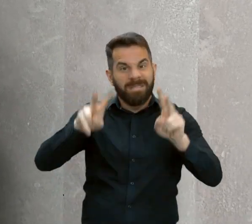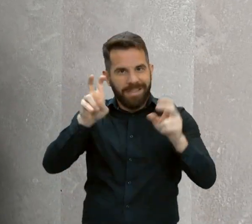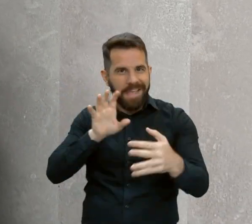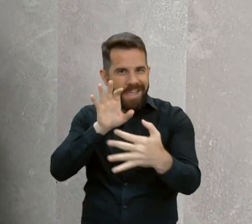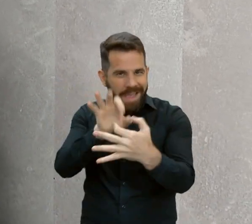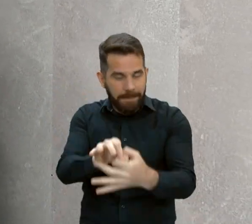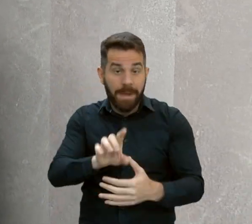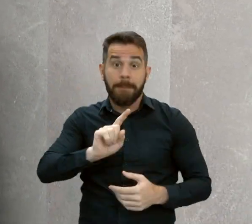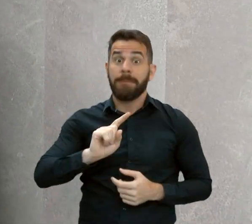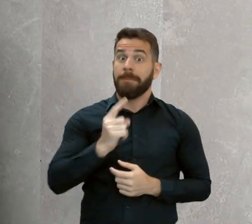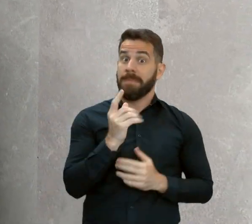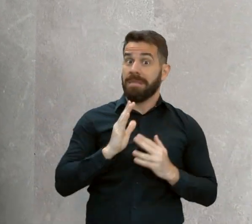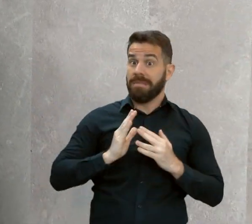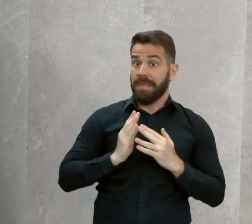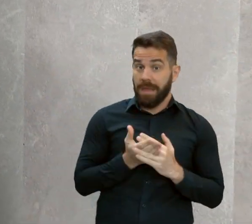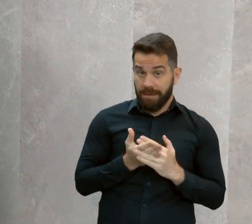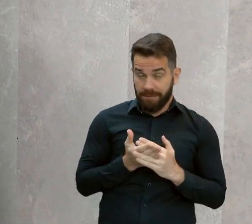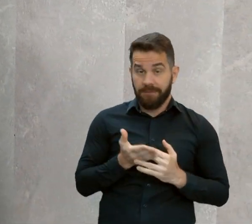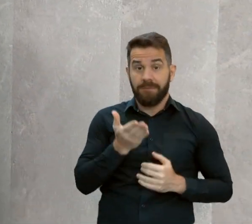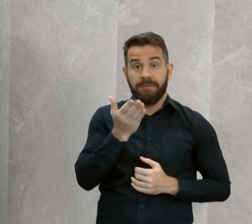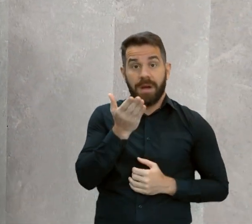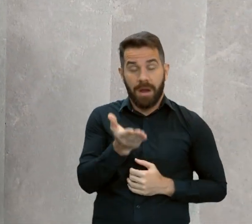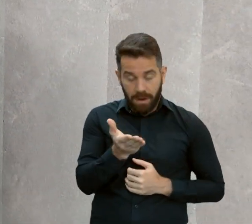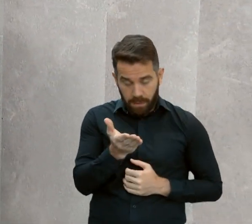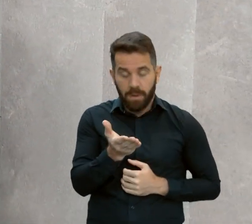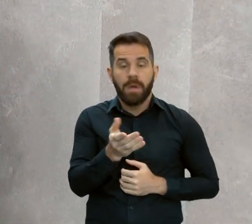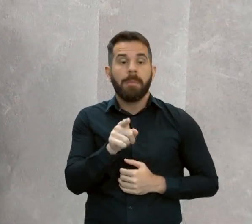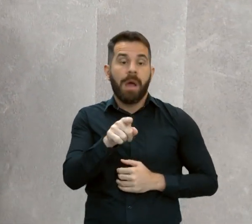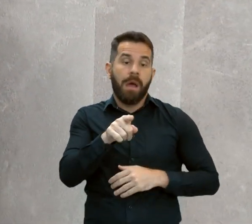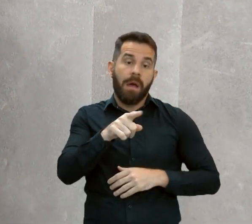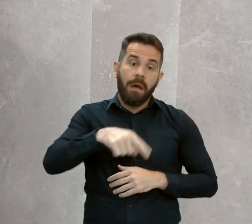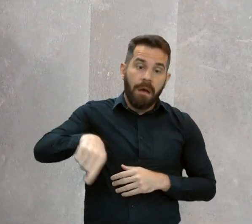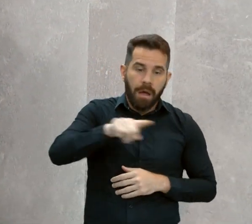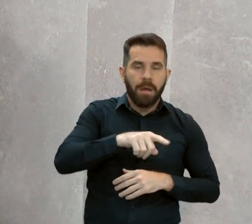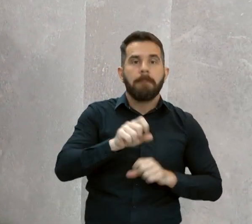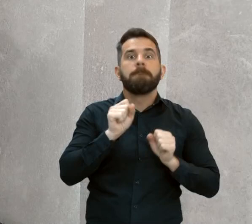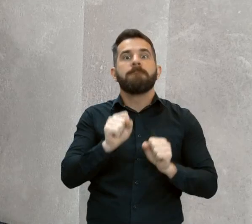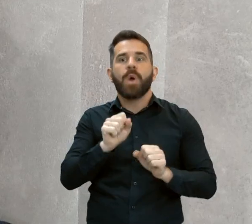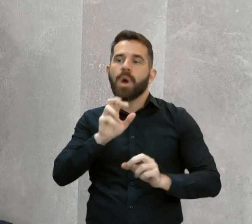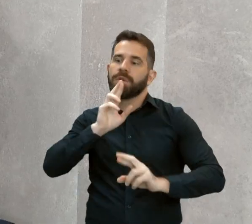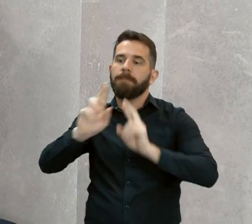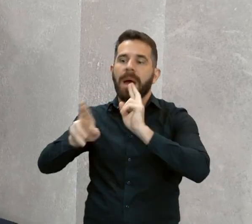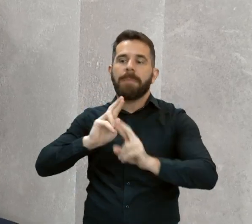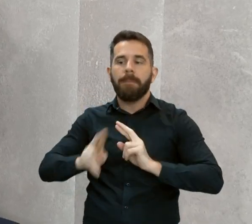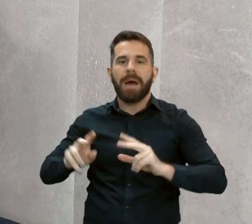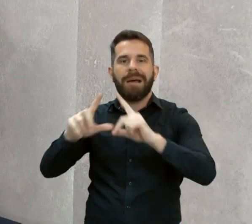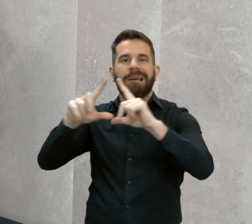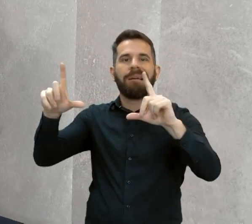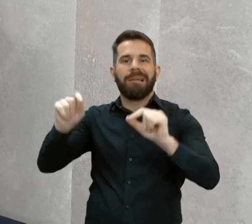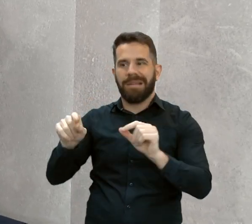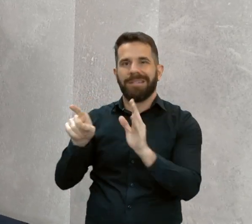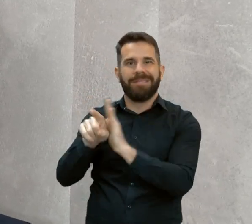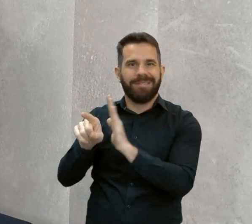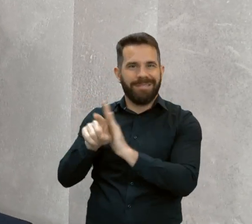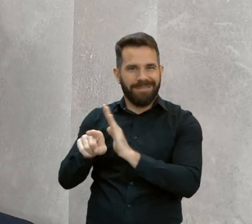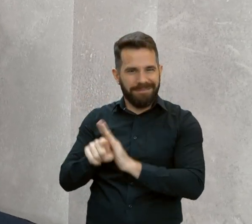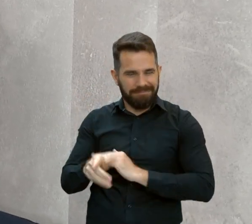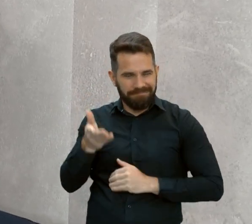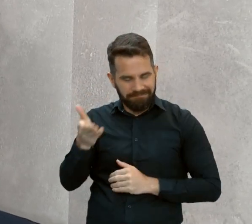comercial. Aproveite, inclusive, esse intervalo para você agora votar nas nossas enquetes que estão já lá no